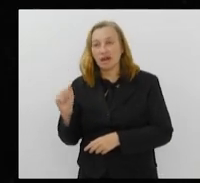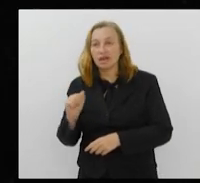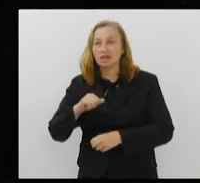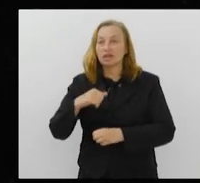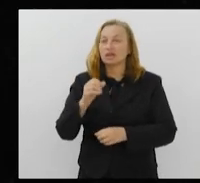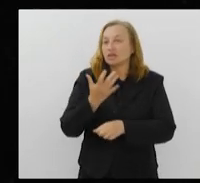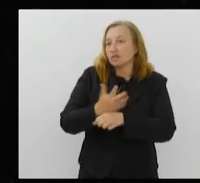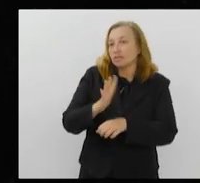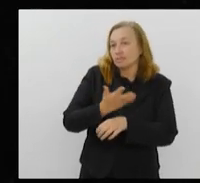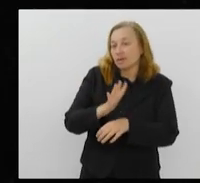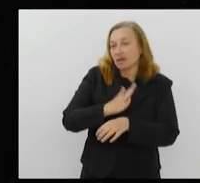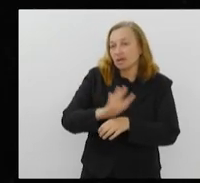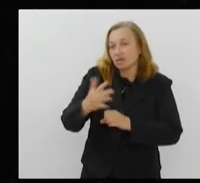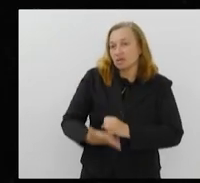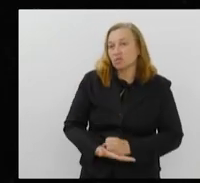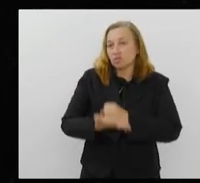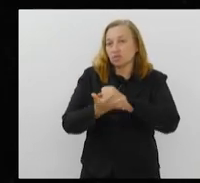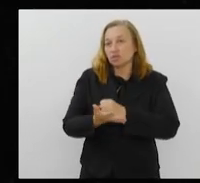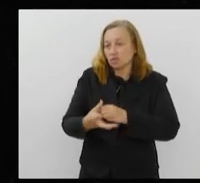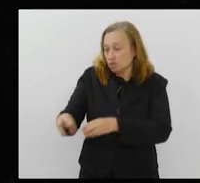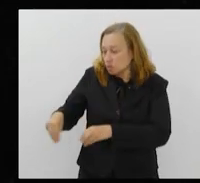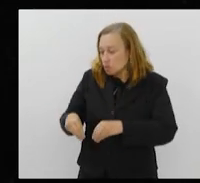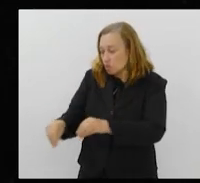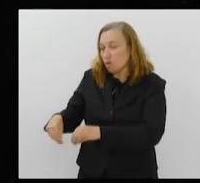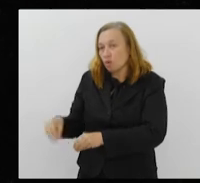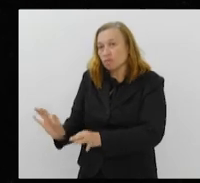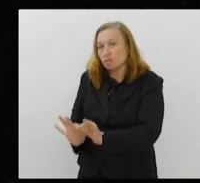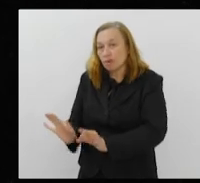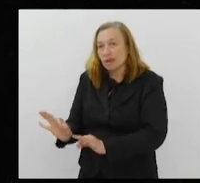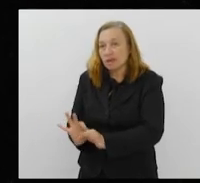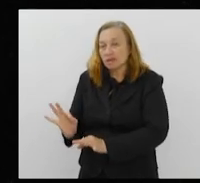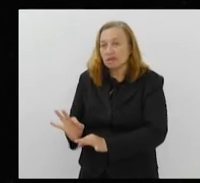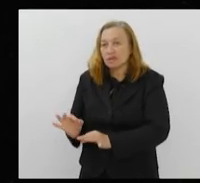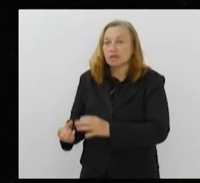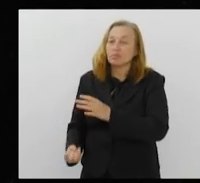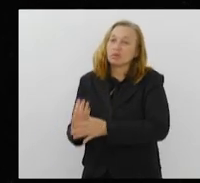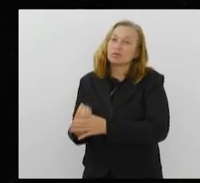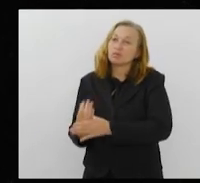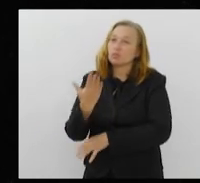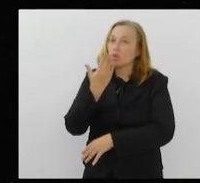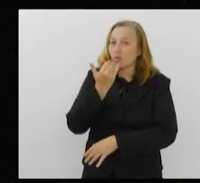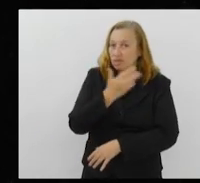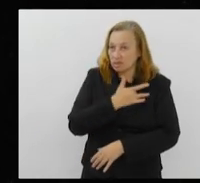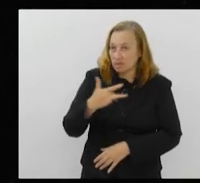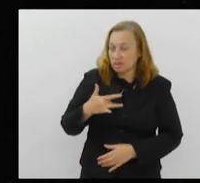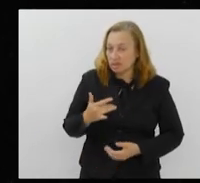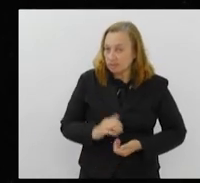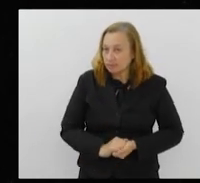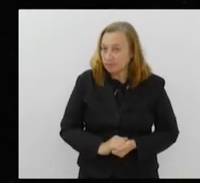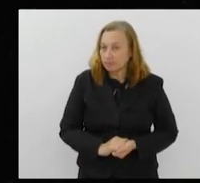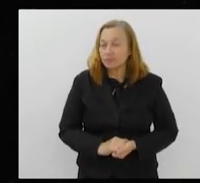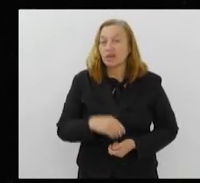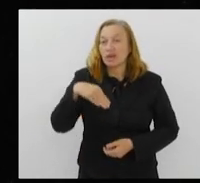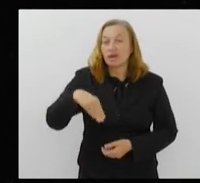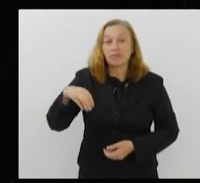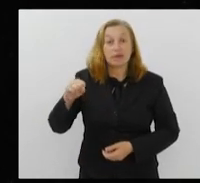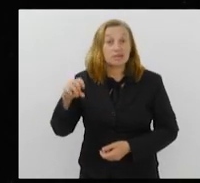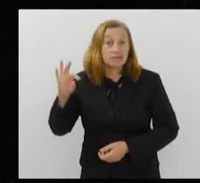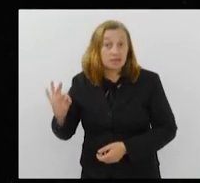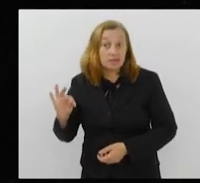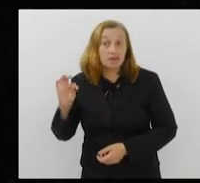de manejo do solo e de produção de alimentos saudáveis. Não à toa, o MST